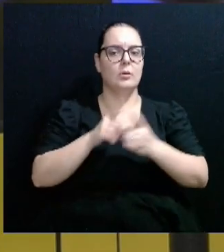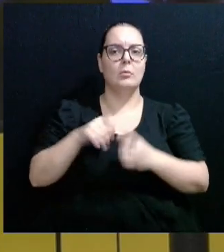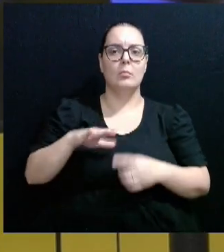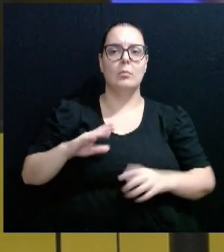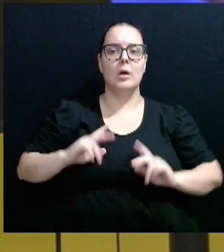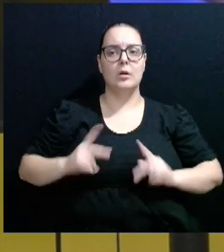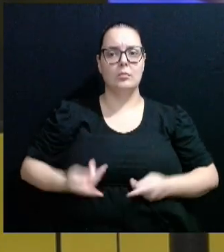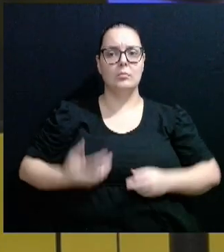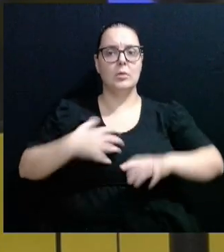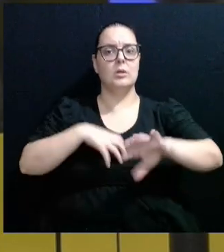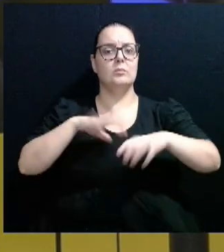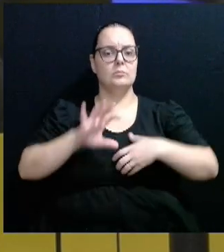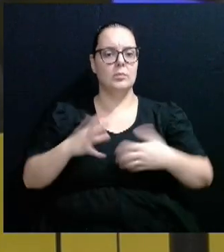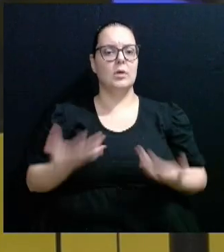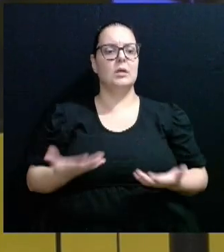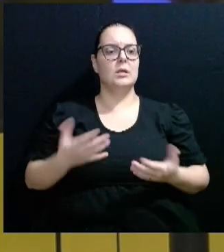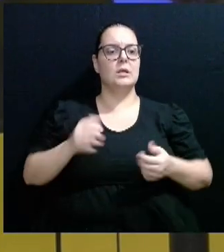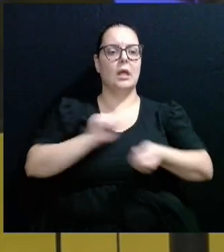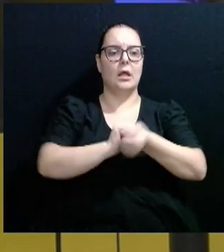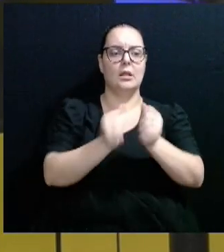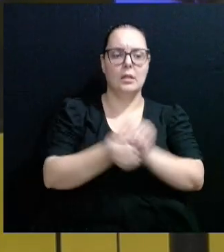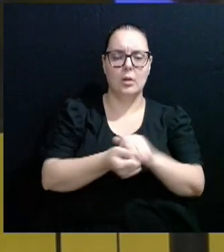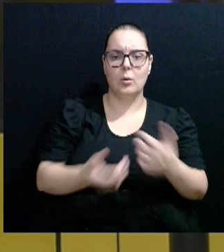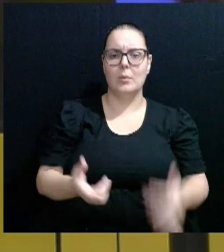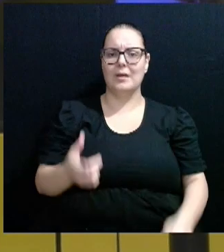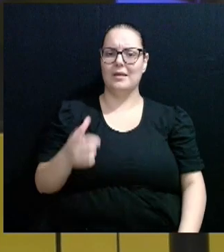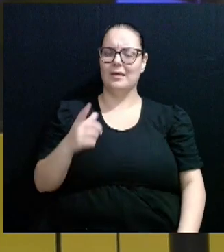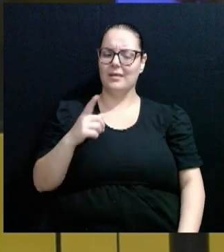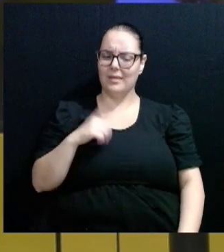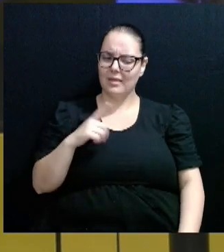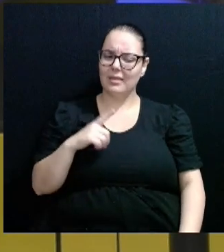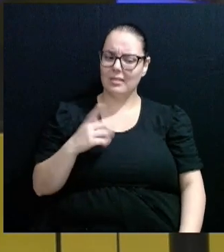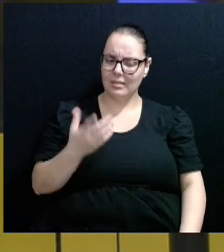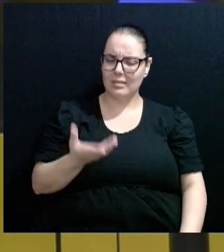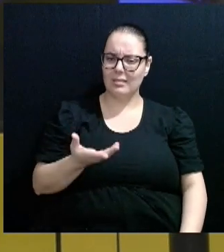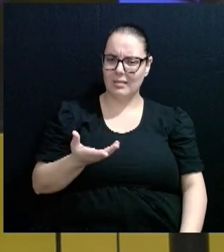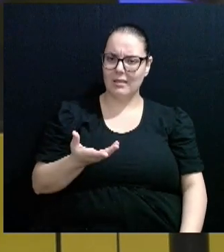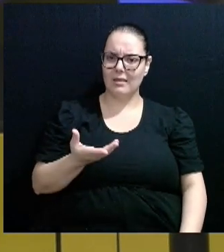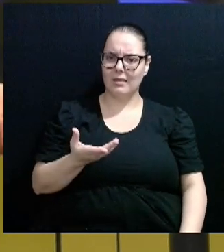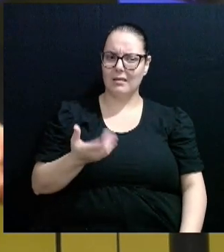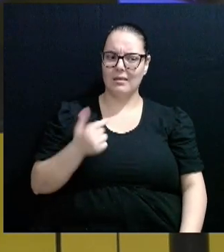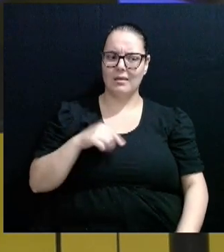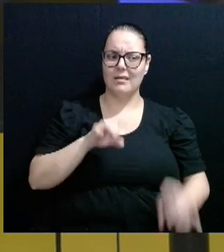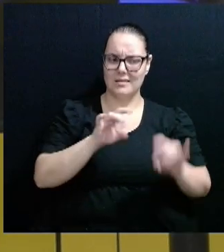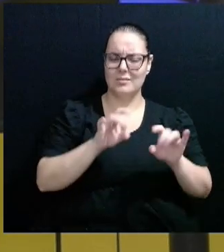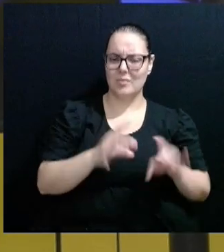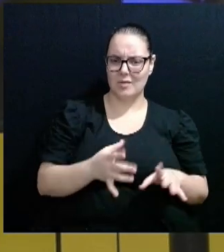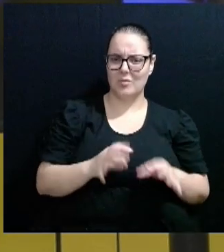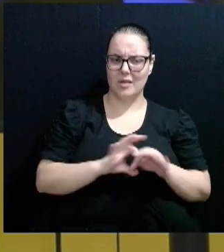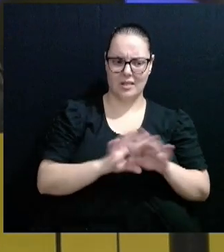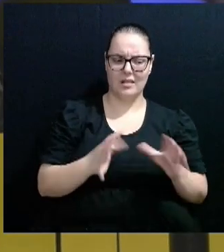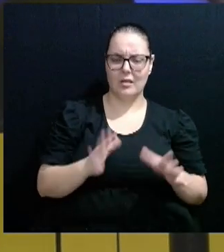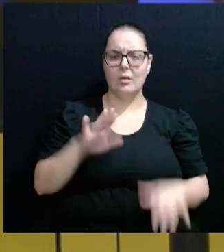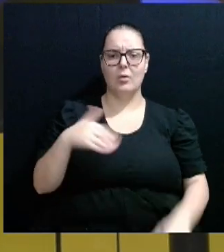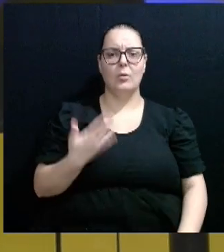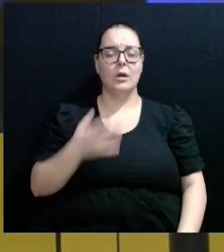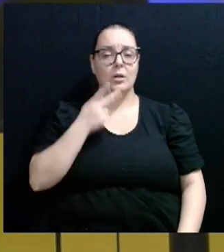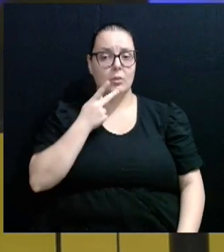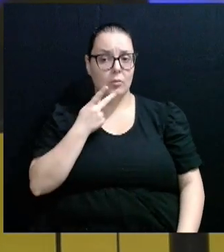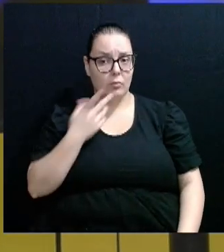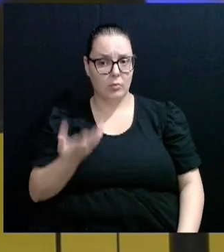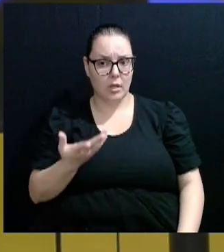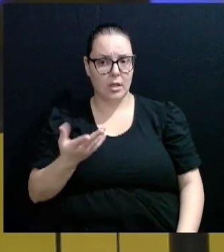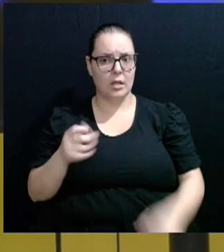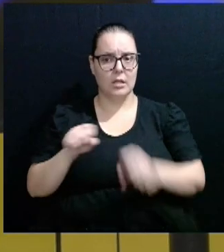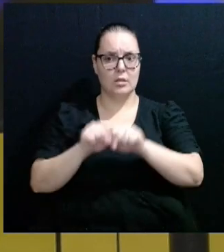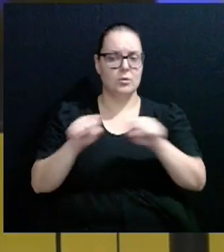adequado? E tem mesmo essa especialização disponível quando a gente fala de sistema